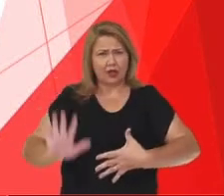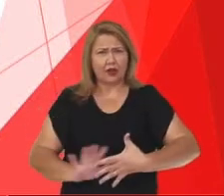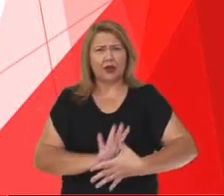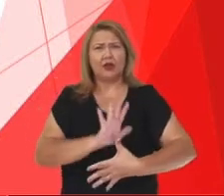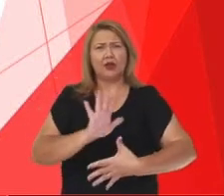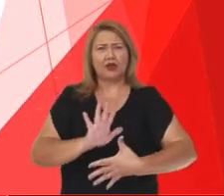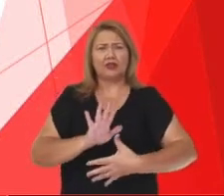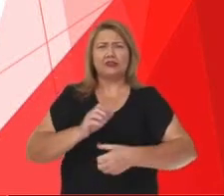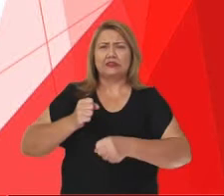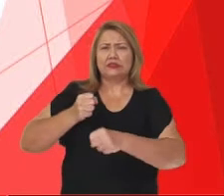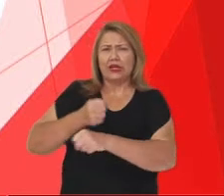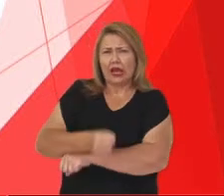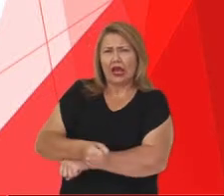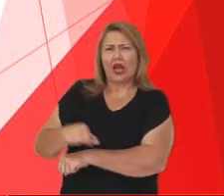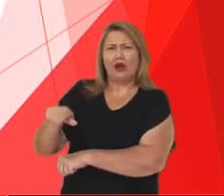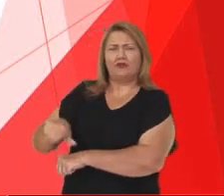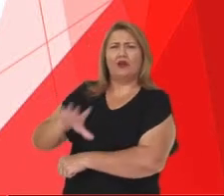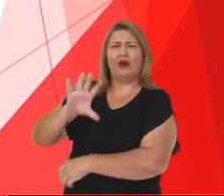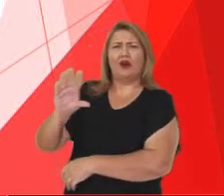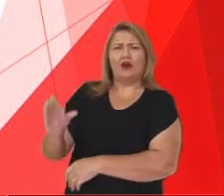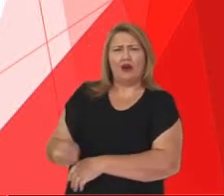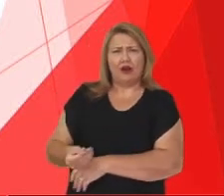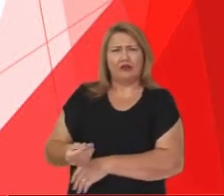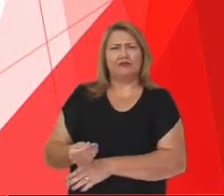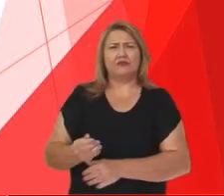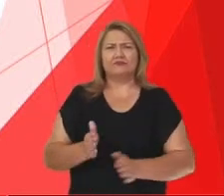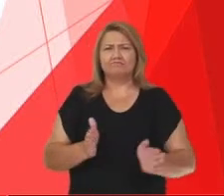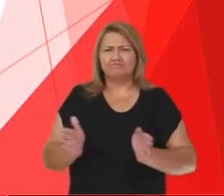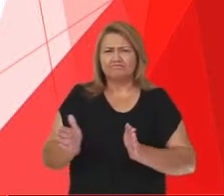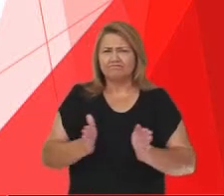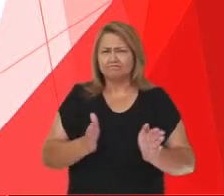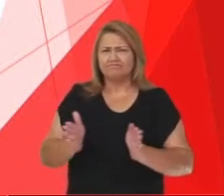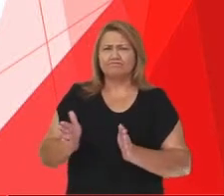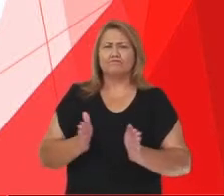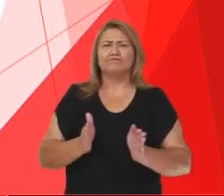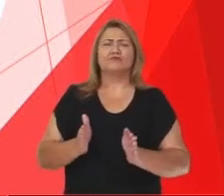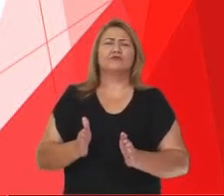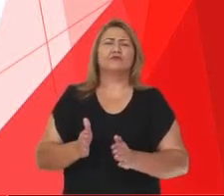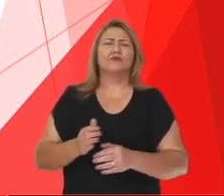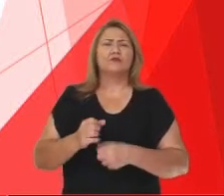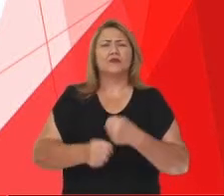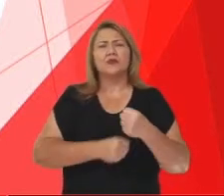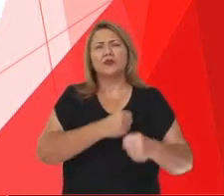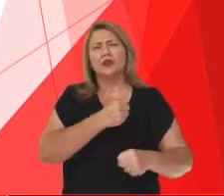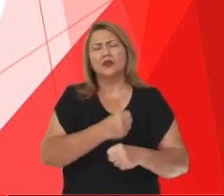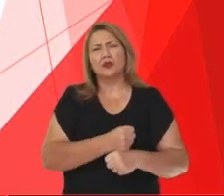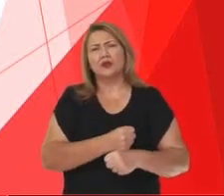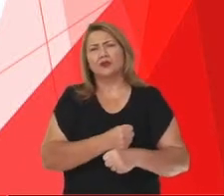escravidão do povo africano aconteceram ali muito próximas. Por volta de